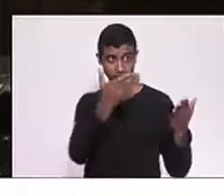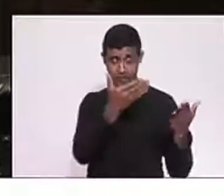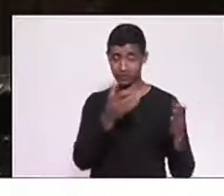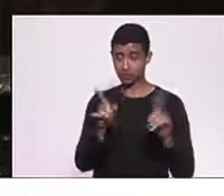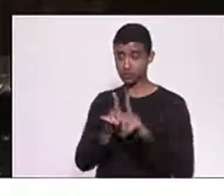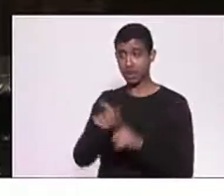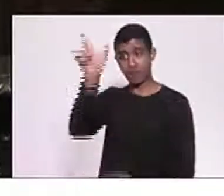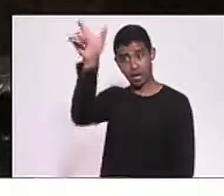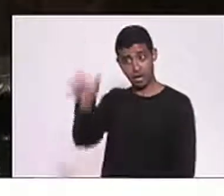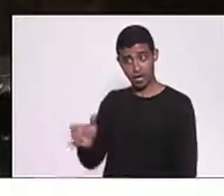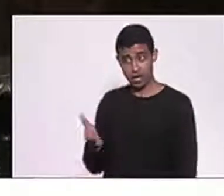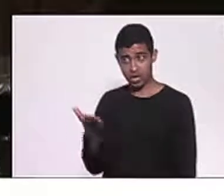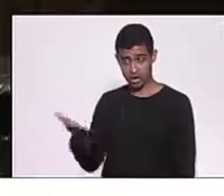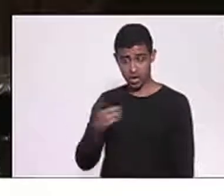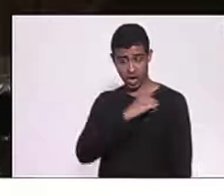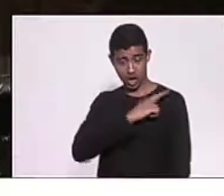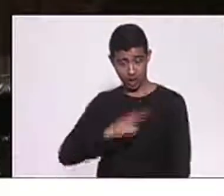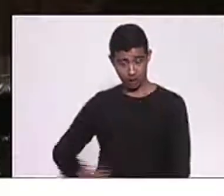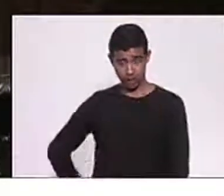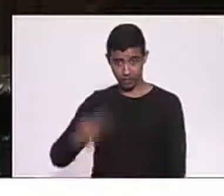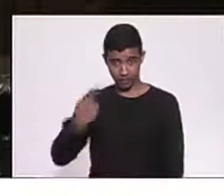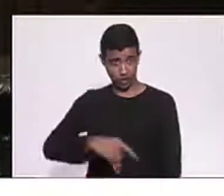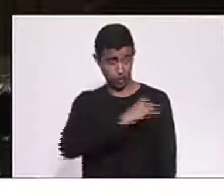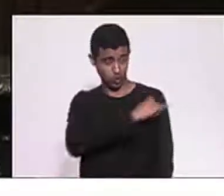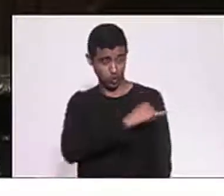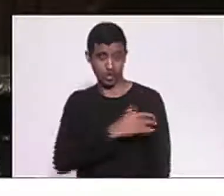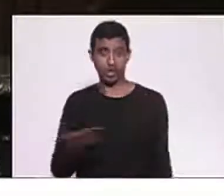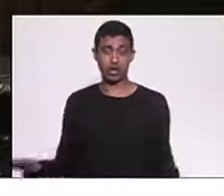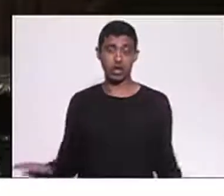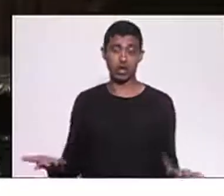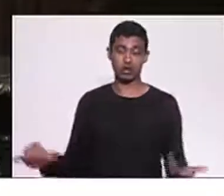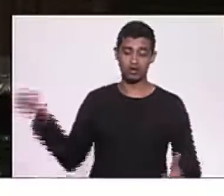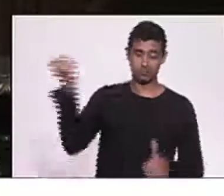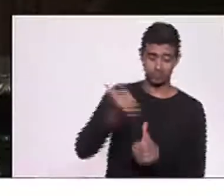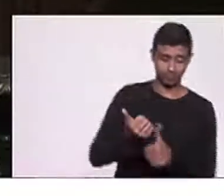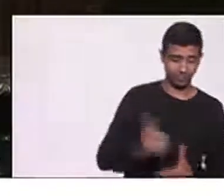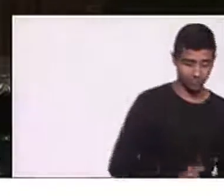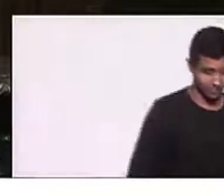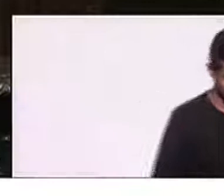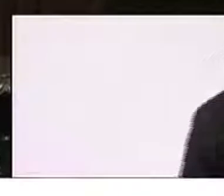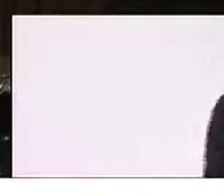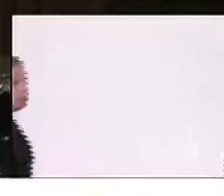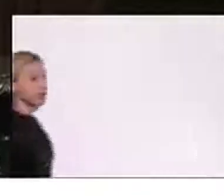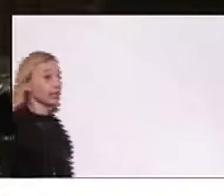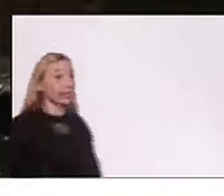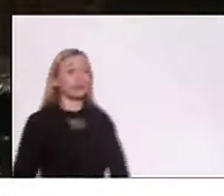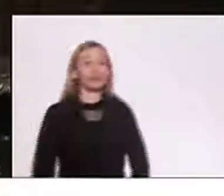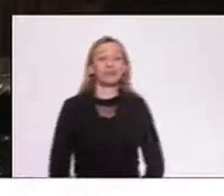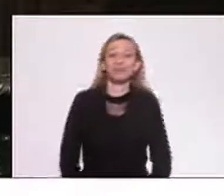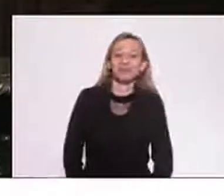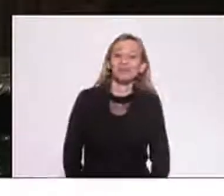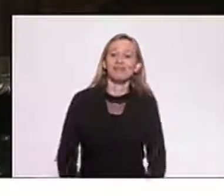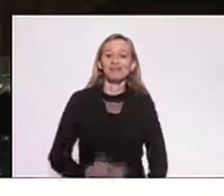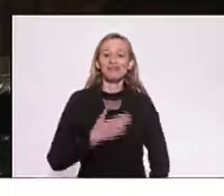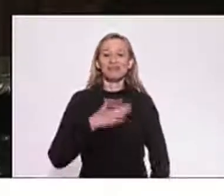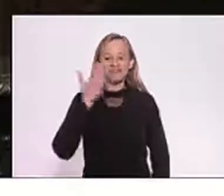e o governador do Estado, no meu entendimento,